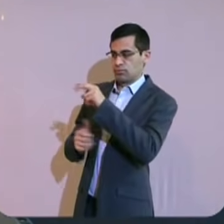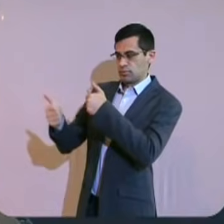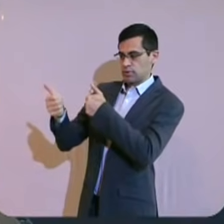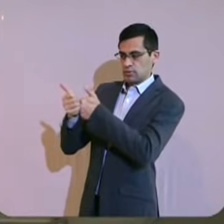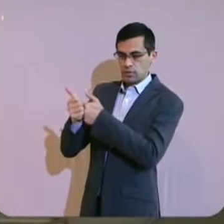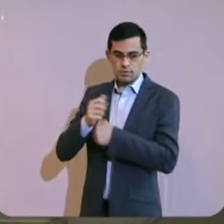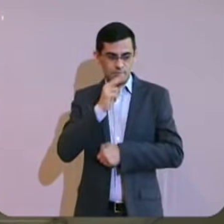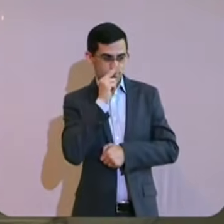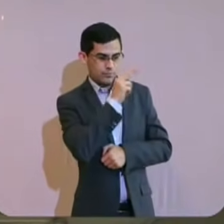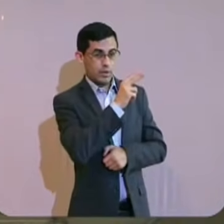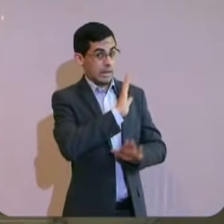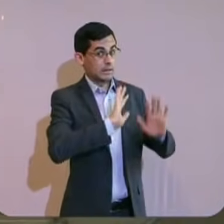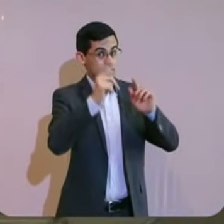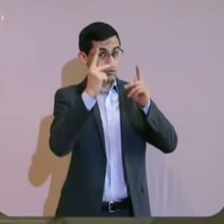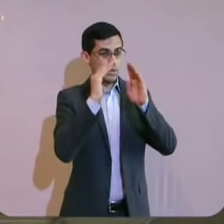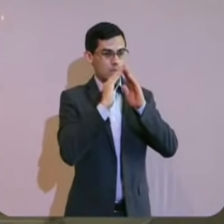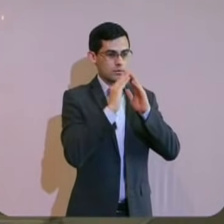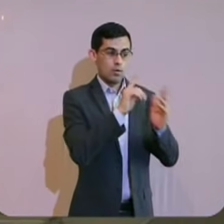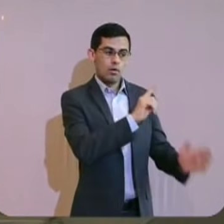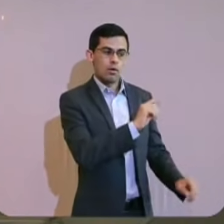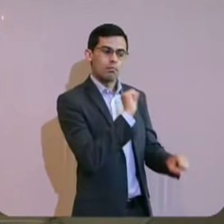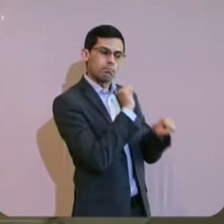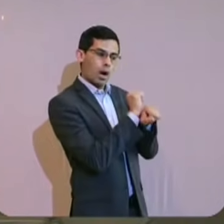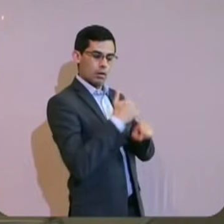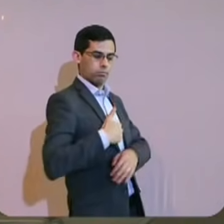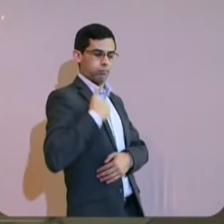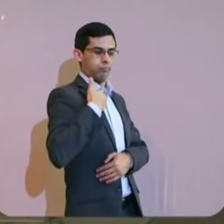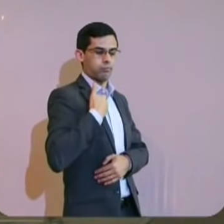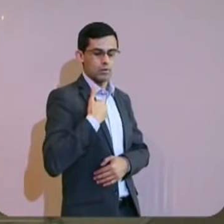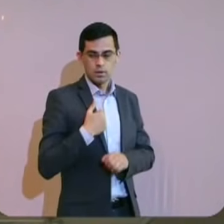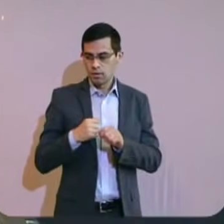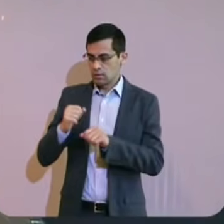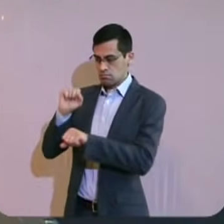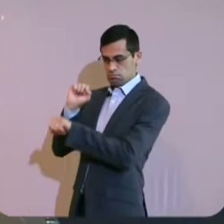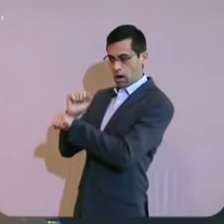perto aí de você aqui e diz: larga de ser orgulhoso.